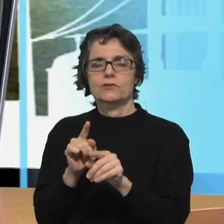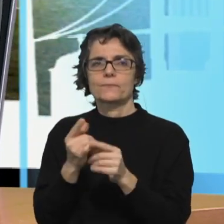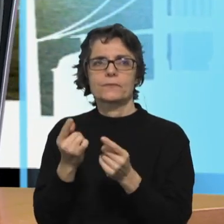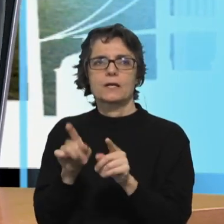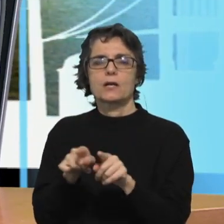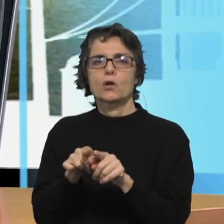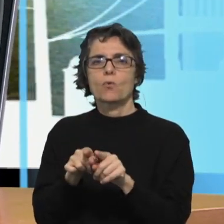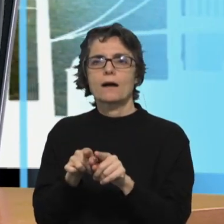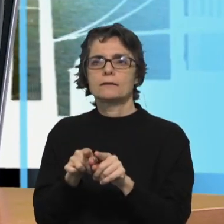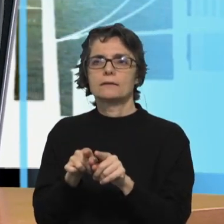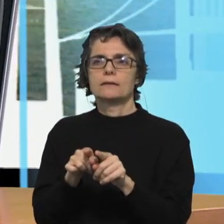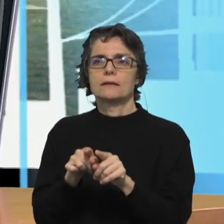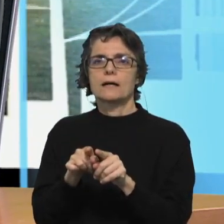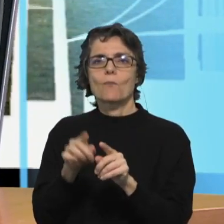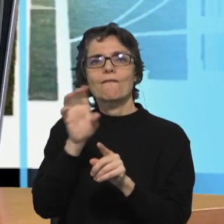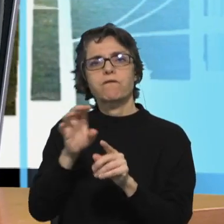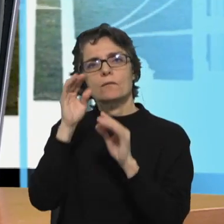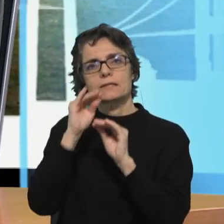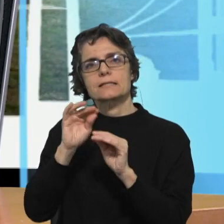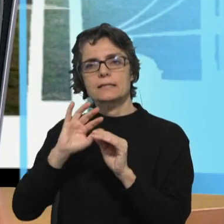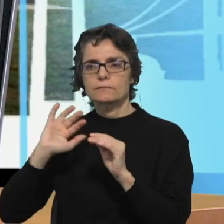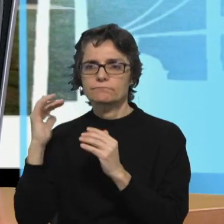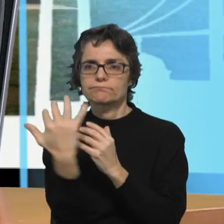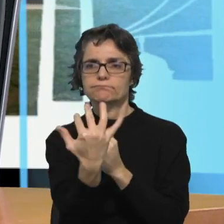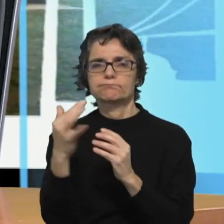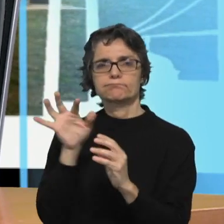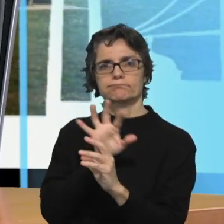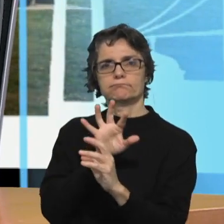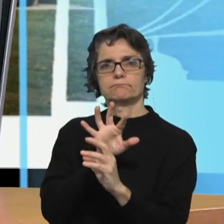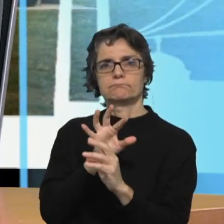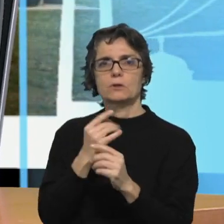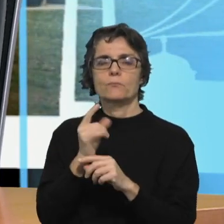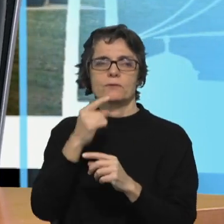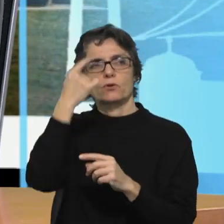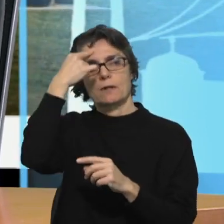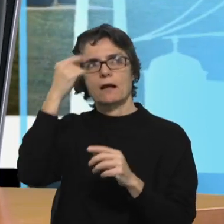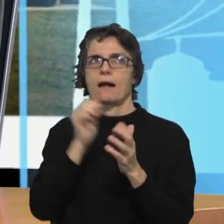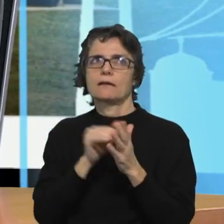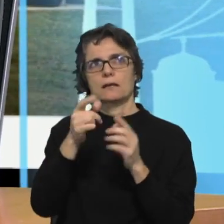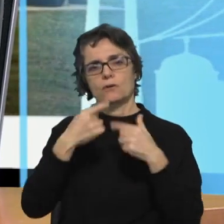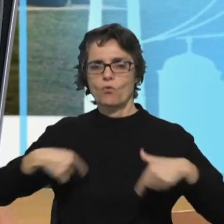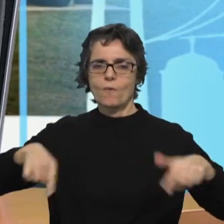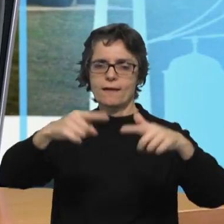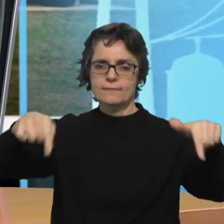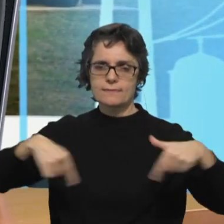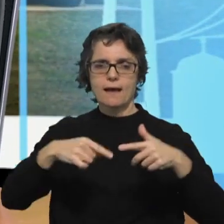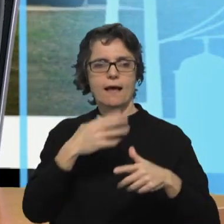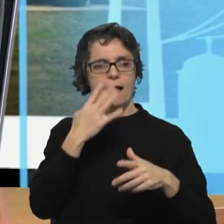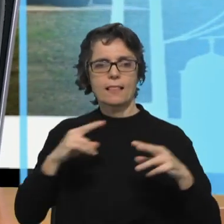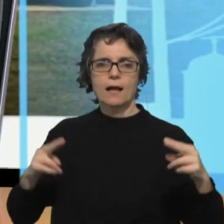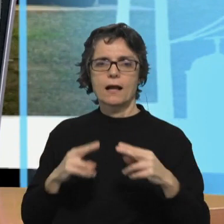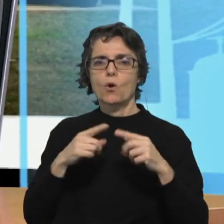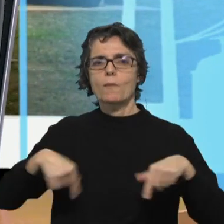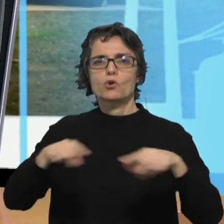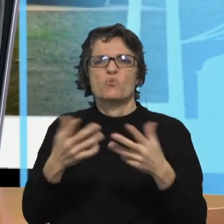Isto é, onde há vários lugares. Quando falamos da catequese, pensamos num desses lugares, aquela reunião semanal, numa sala maior ou mais pequena, pronto, ok.